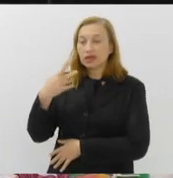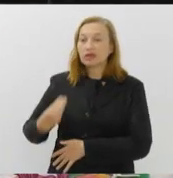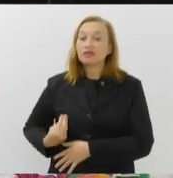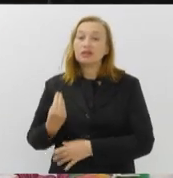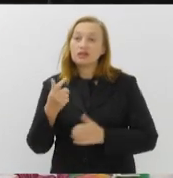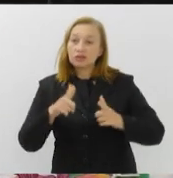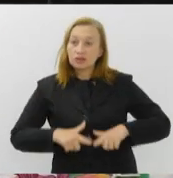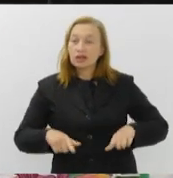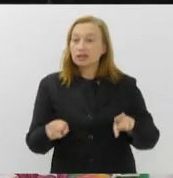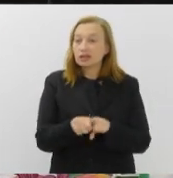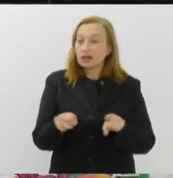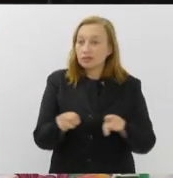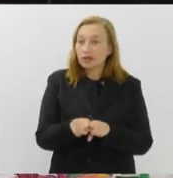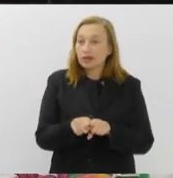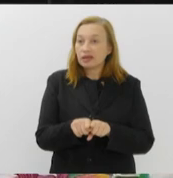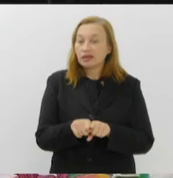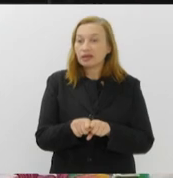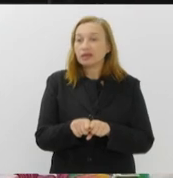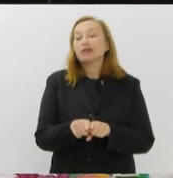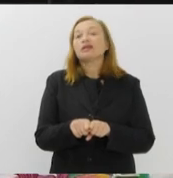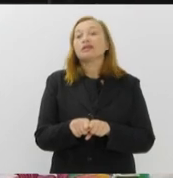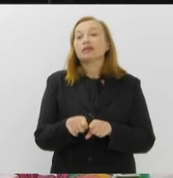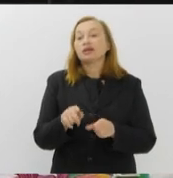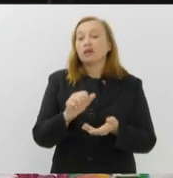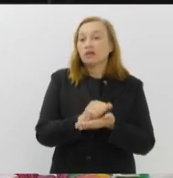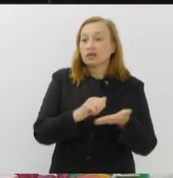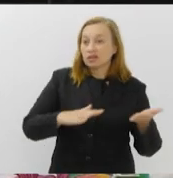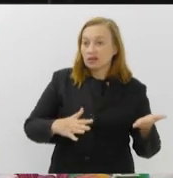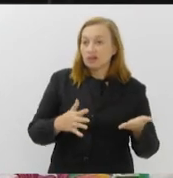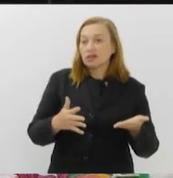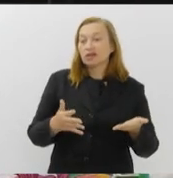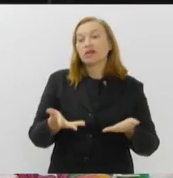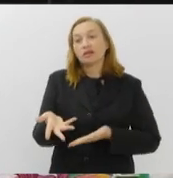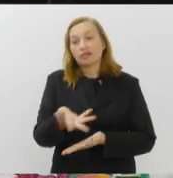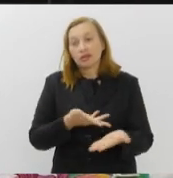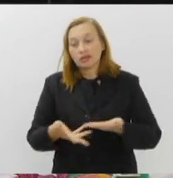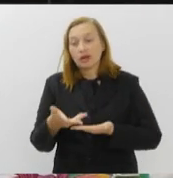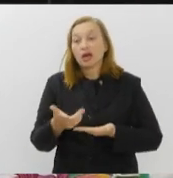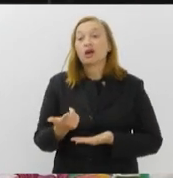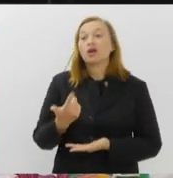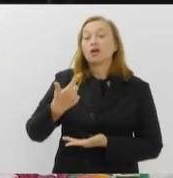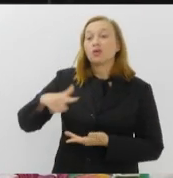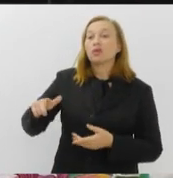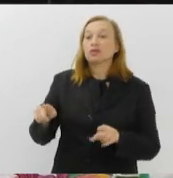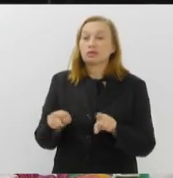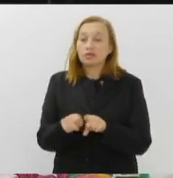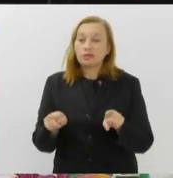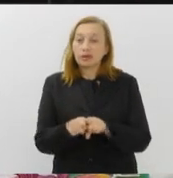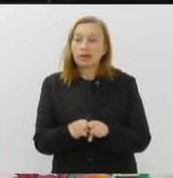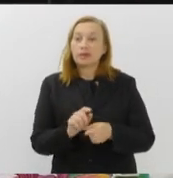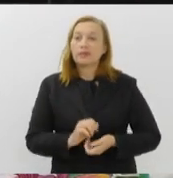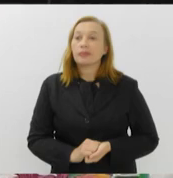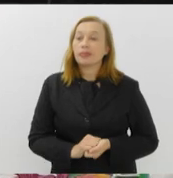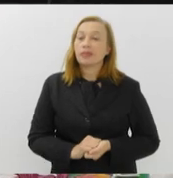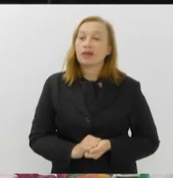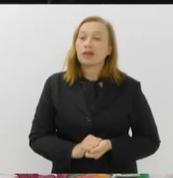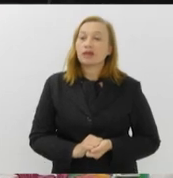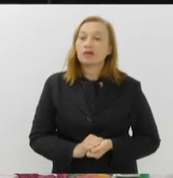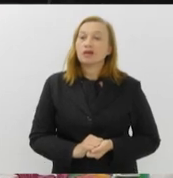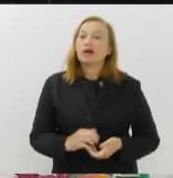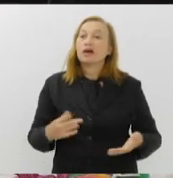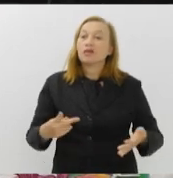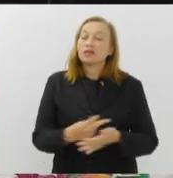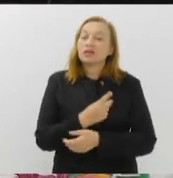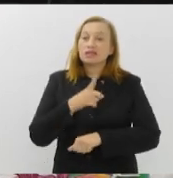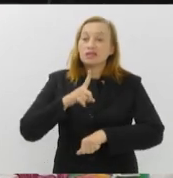também deverão participar de outras atividades. E temos também um ato público acontecendo